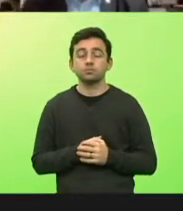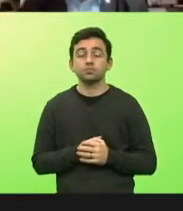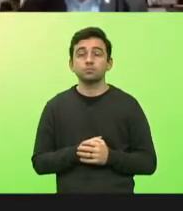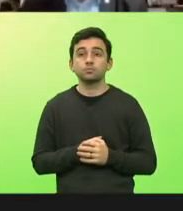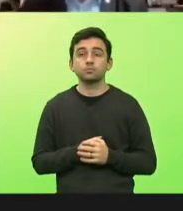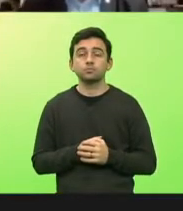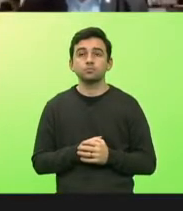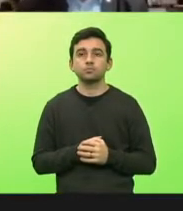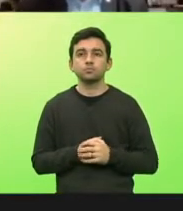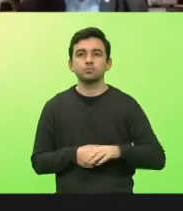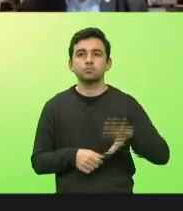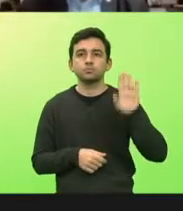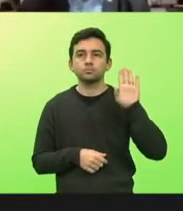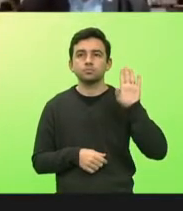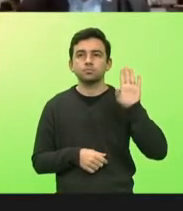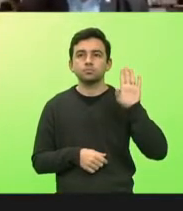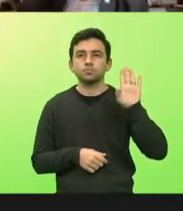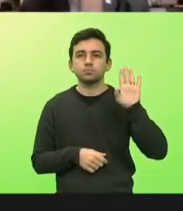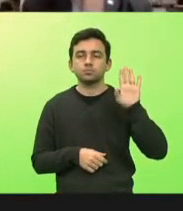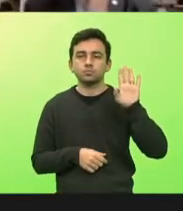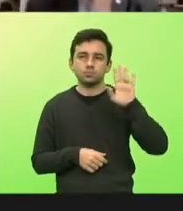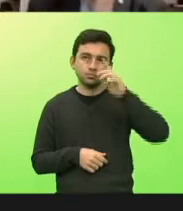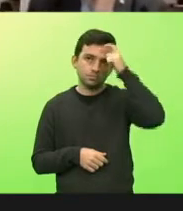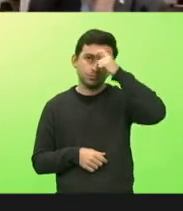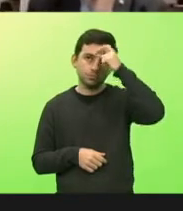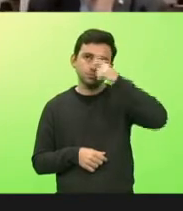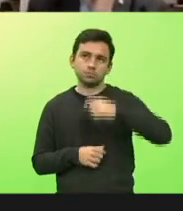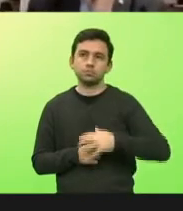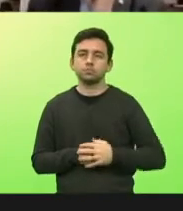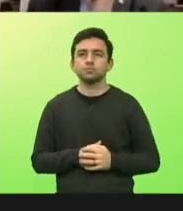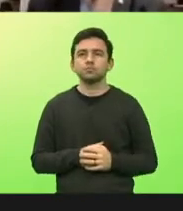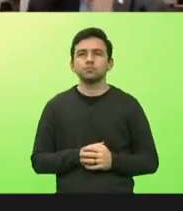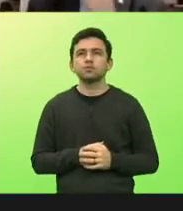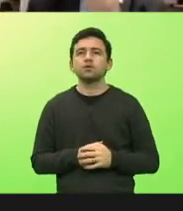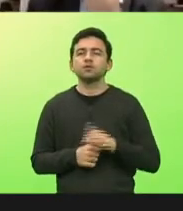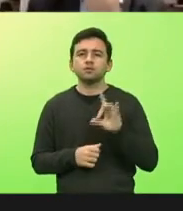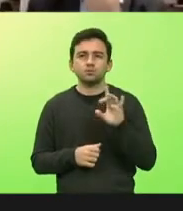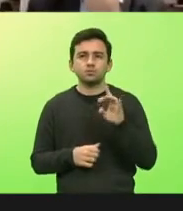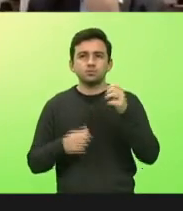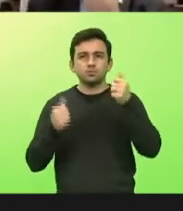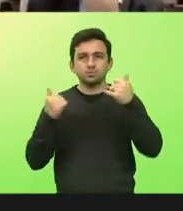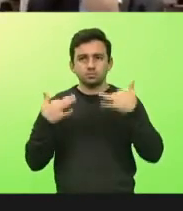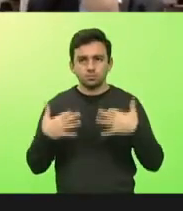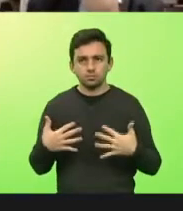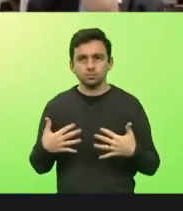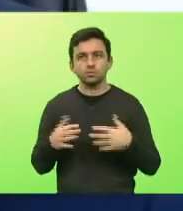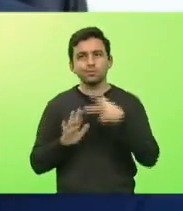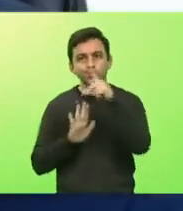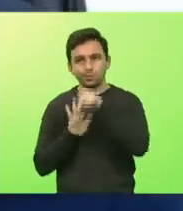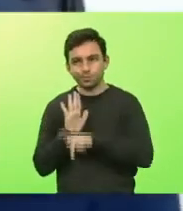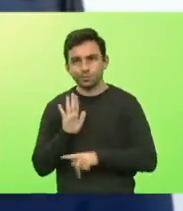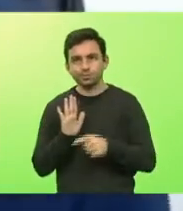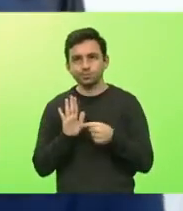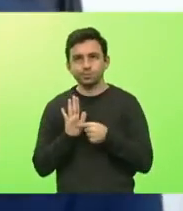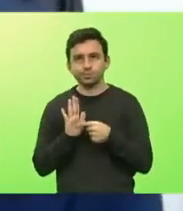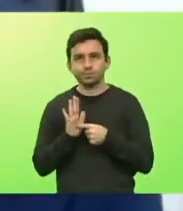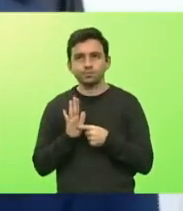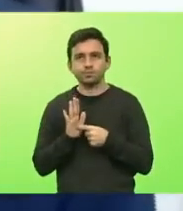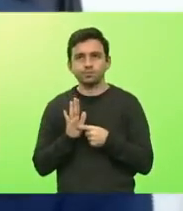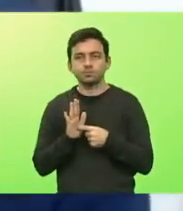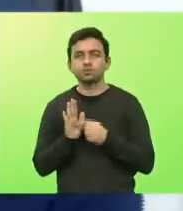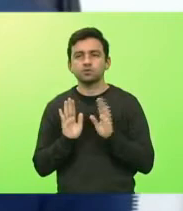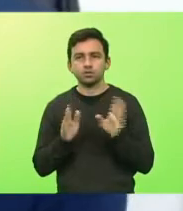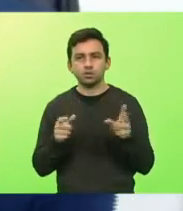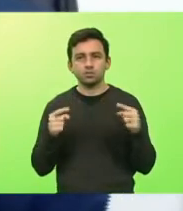Com a palavra, o deputado Maurício Scudillarc. Só para dizer que o nosso projeto hoje está de